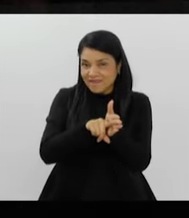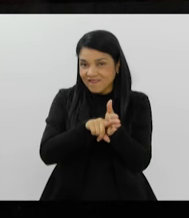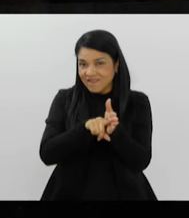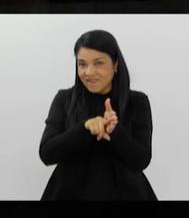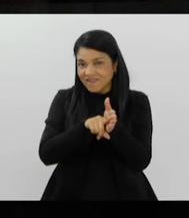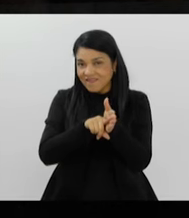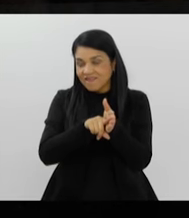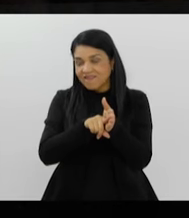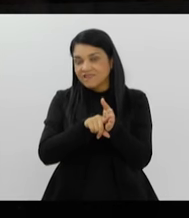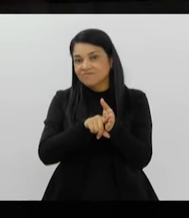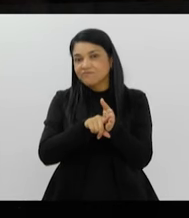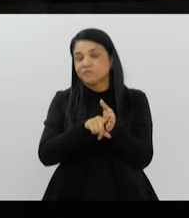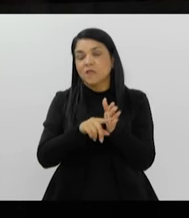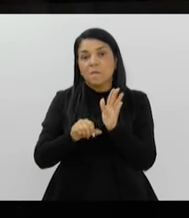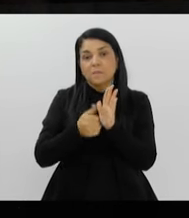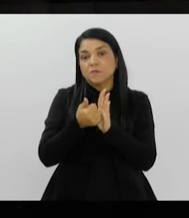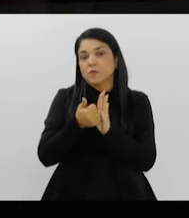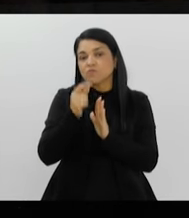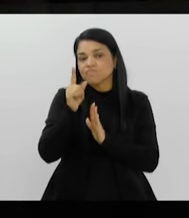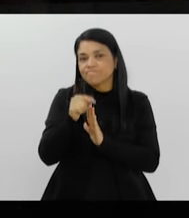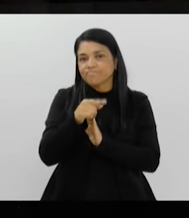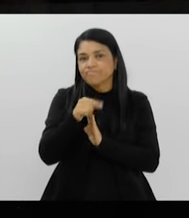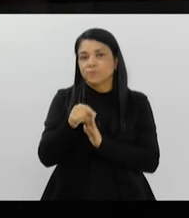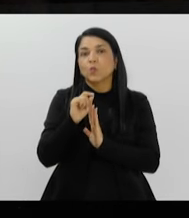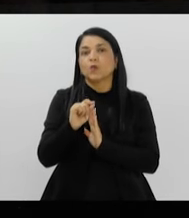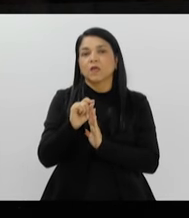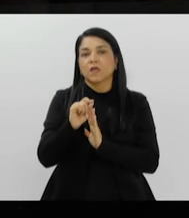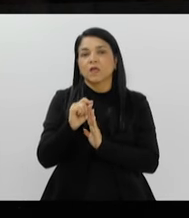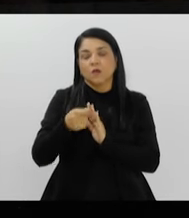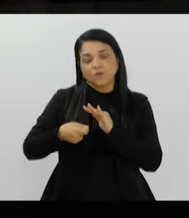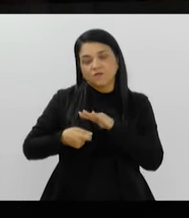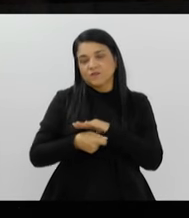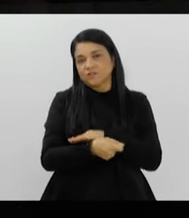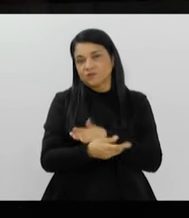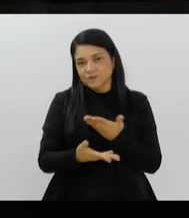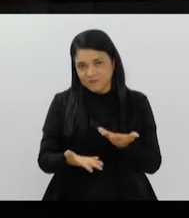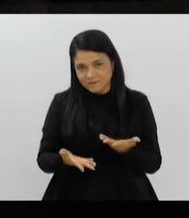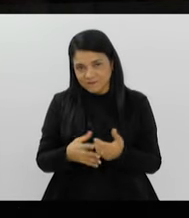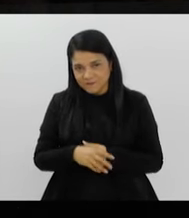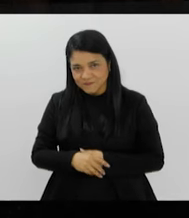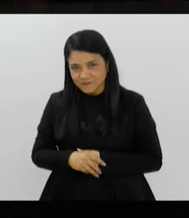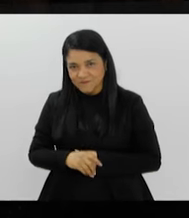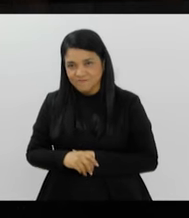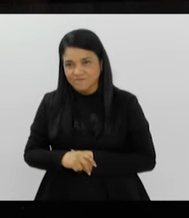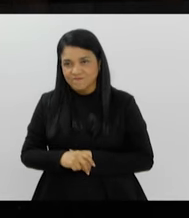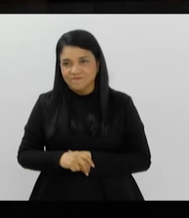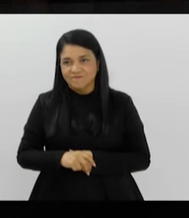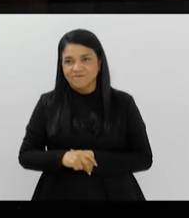coisa que você corta, evidentemente, é o investimento.